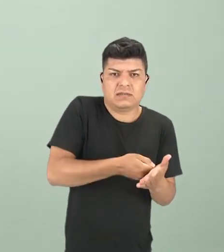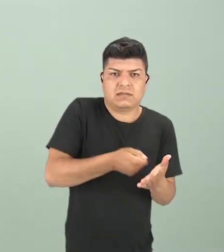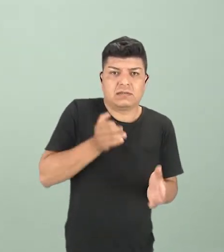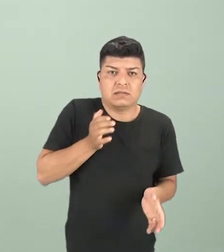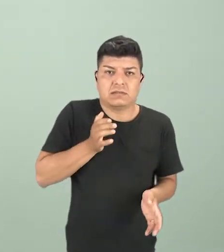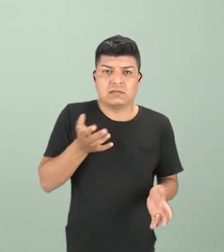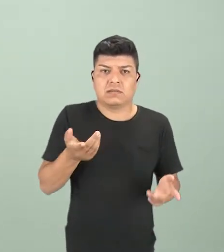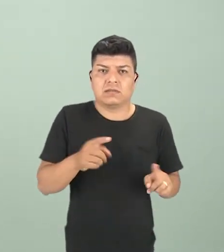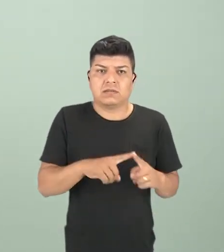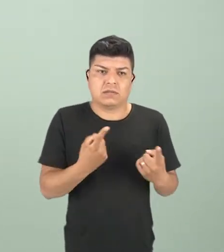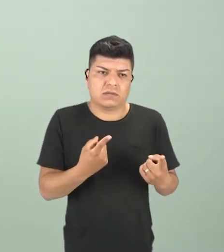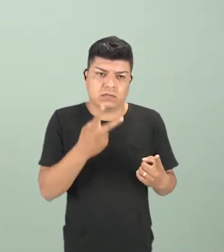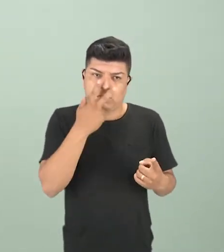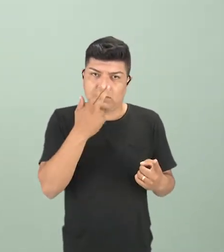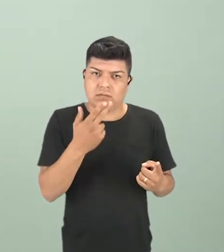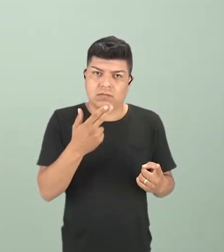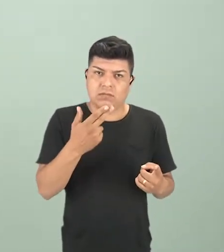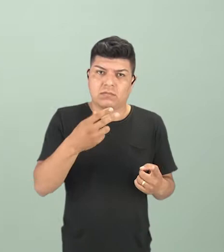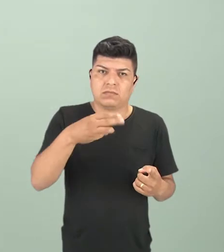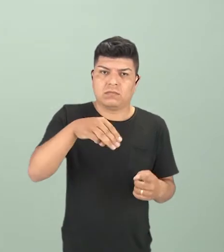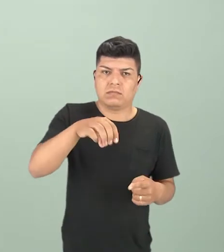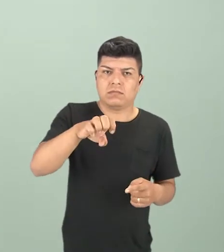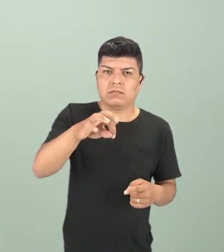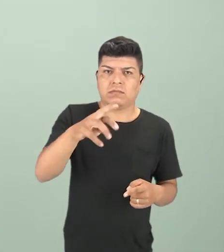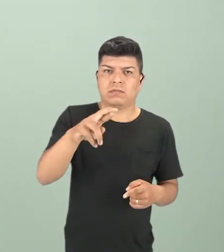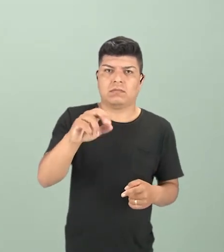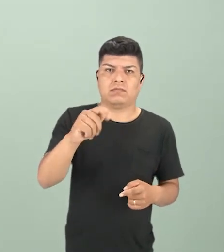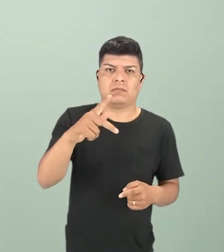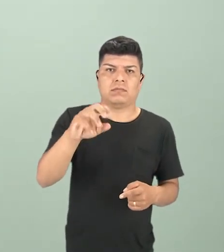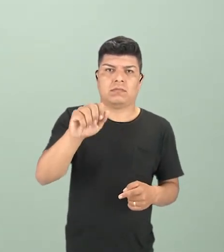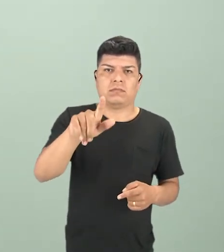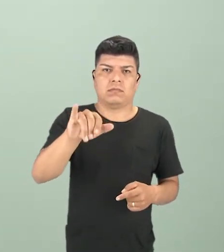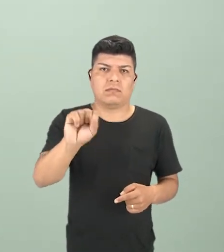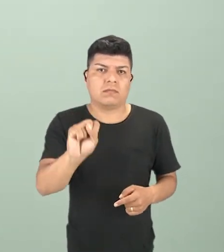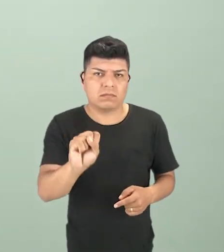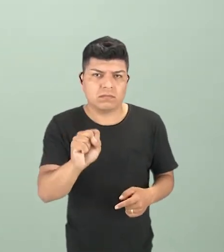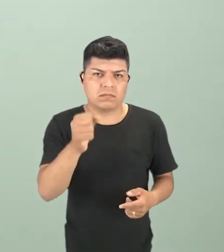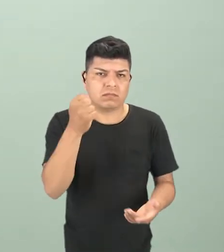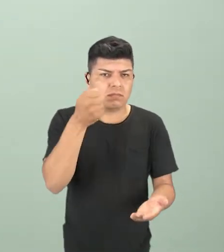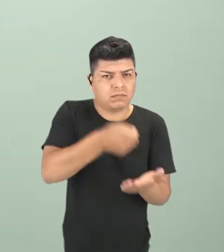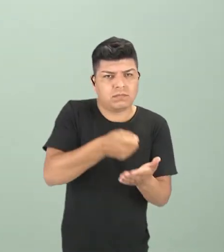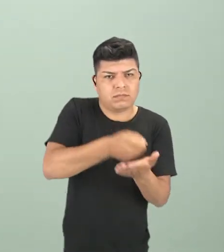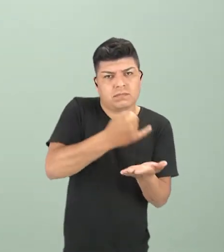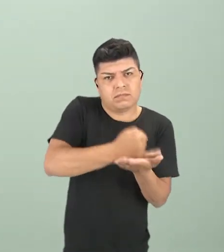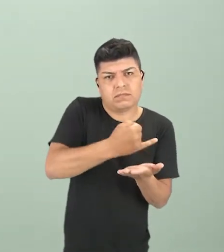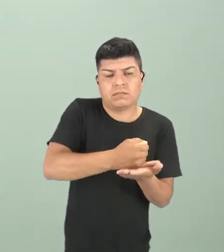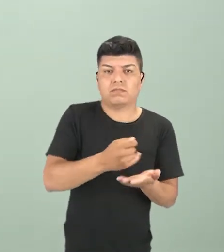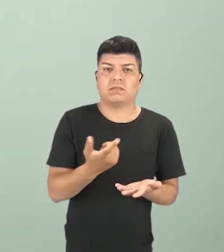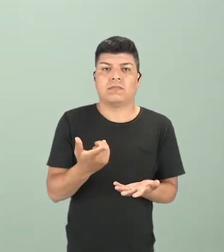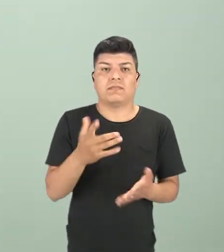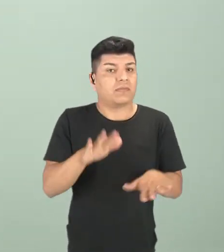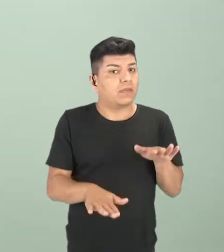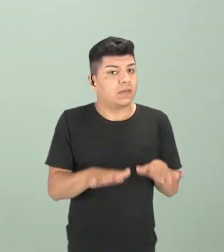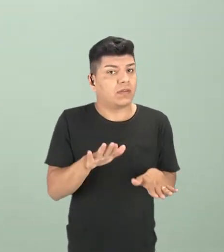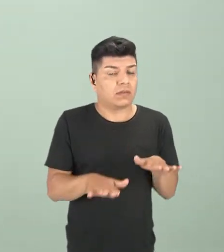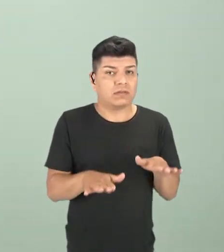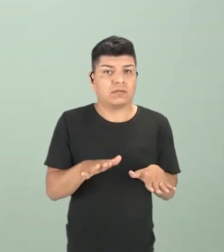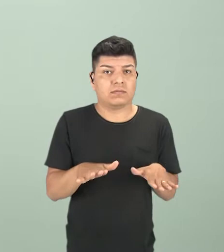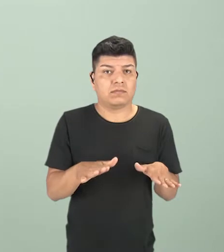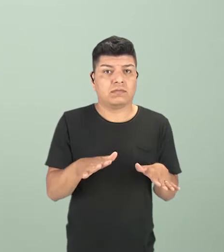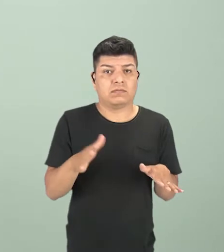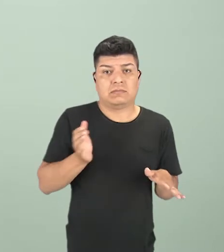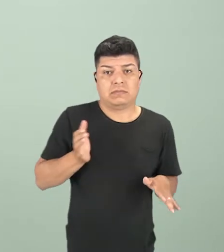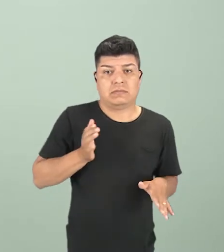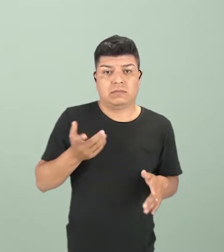acordo com a pressão da metrópole em pagar mais impostos? Claro que não. Essa elite muitas vezes estava